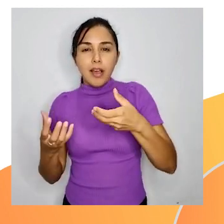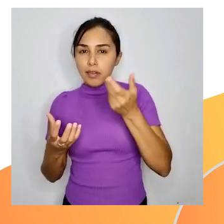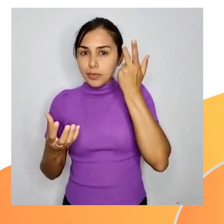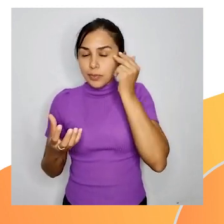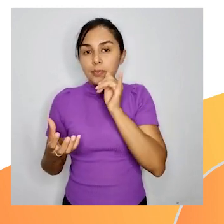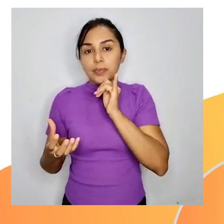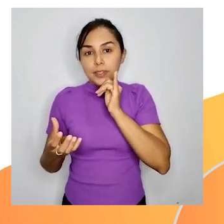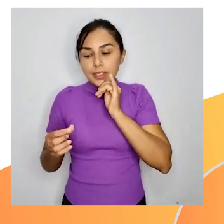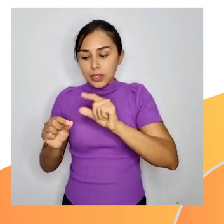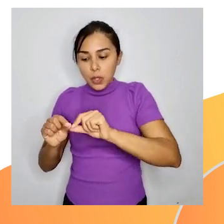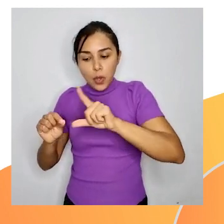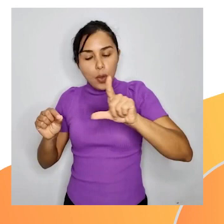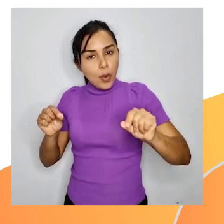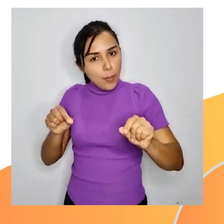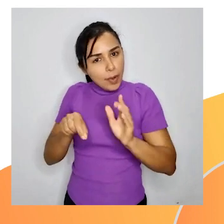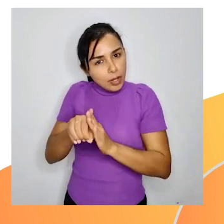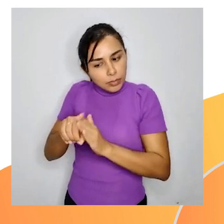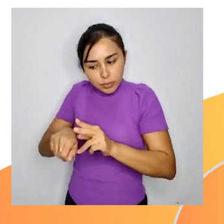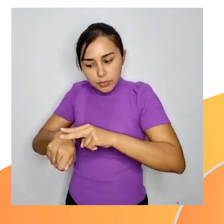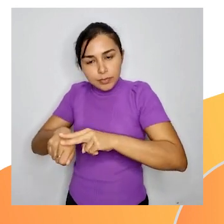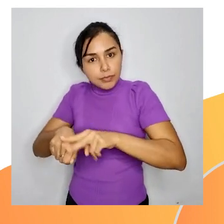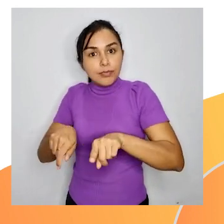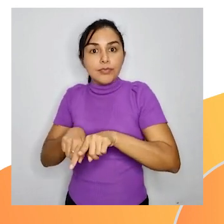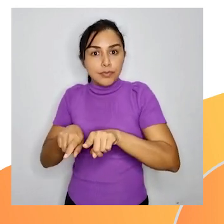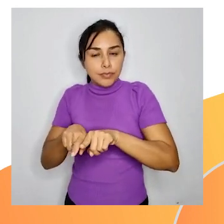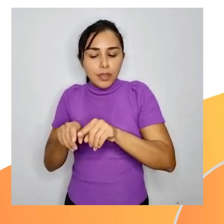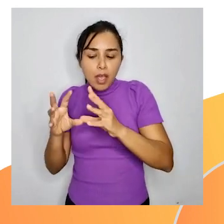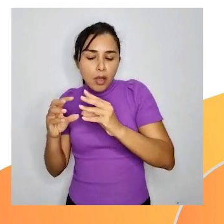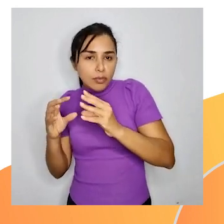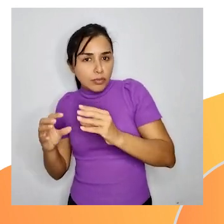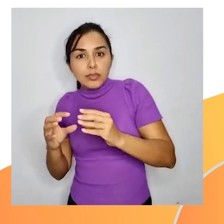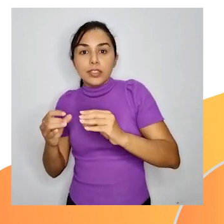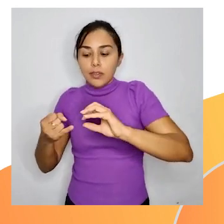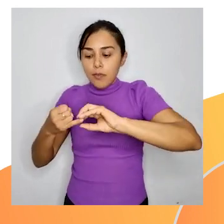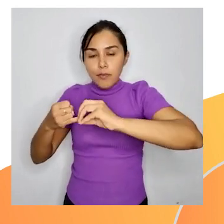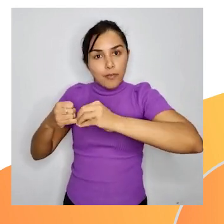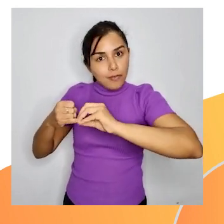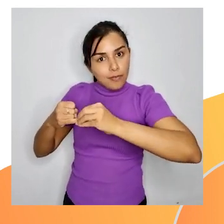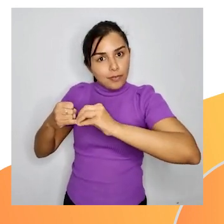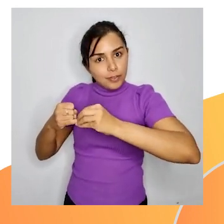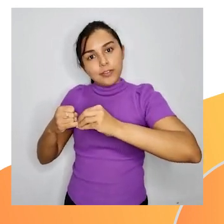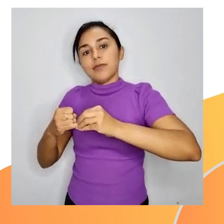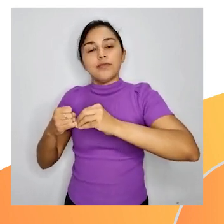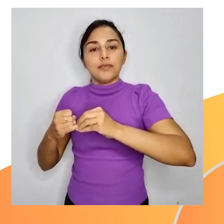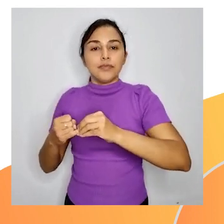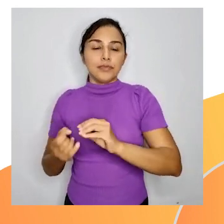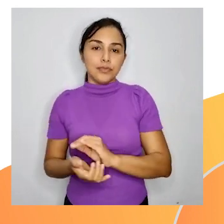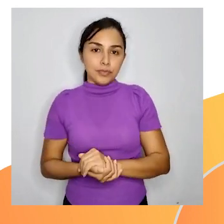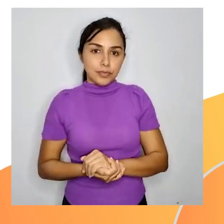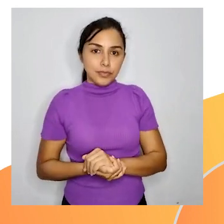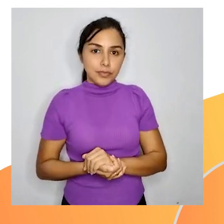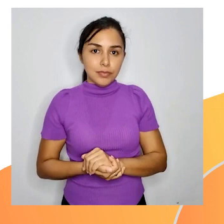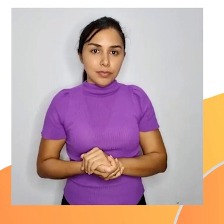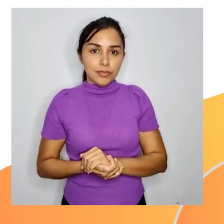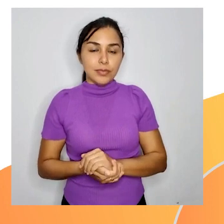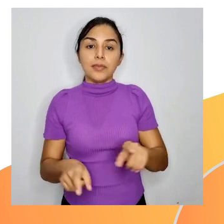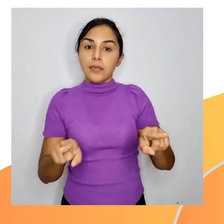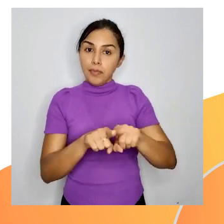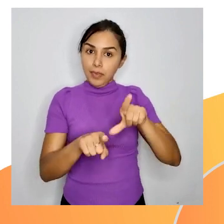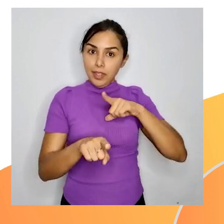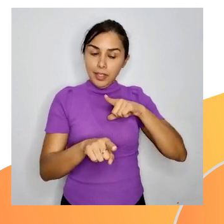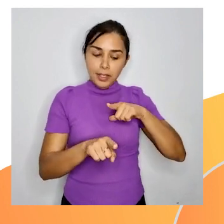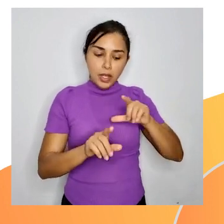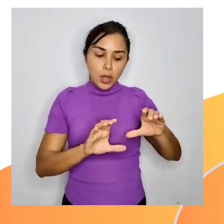couve, ipê verde, algodão, feijão e a ervilha, as vagens das ervilhas. Nós também temos